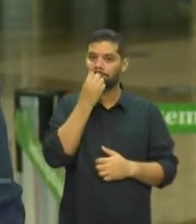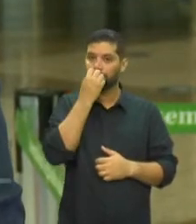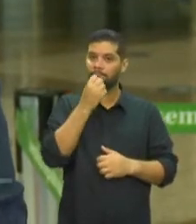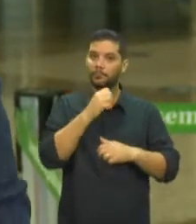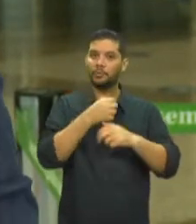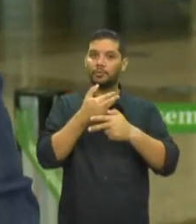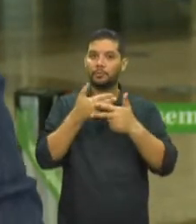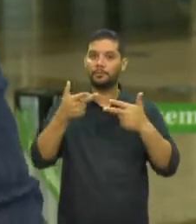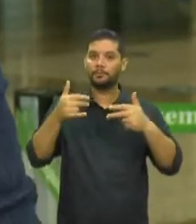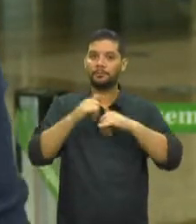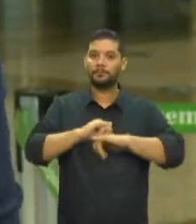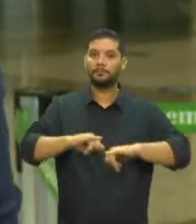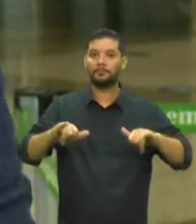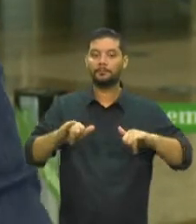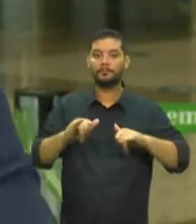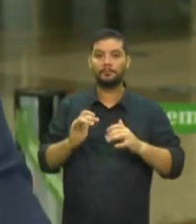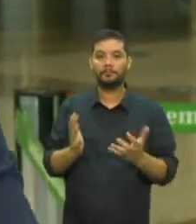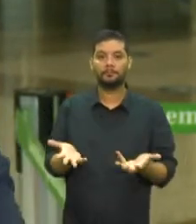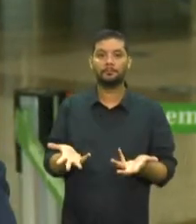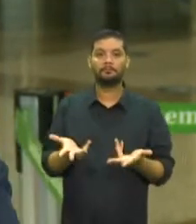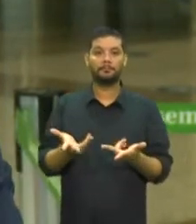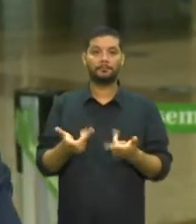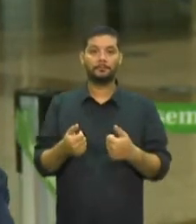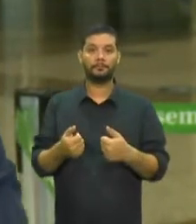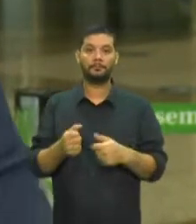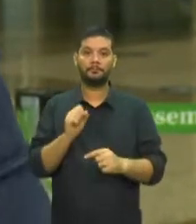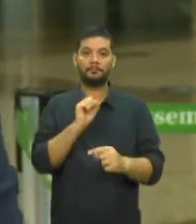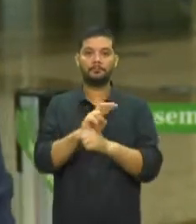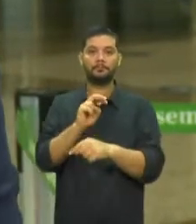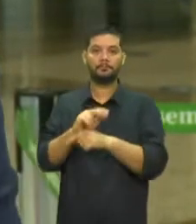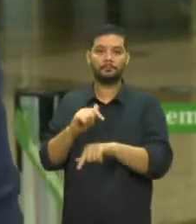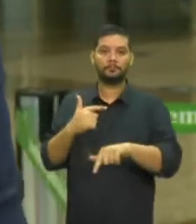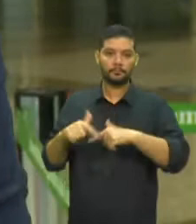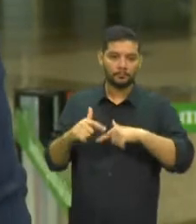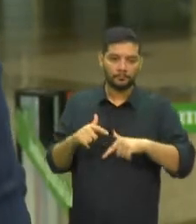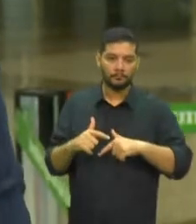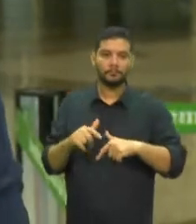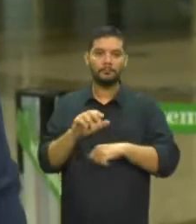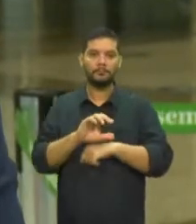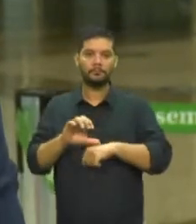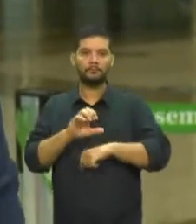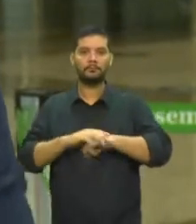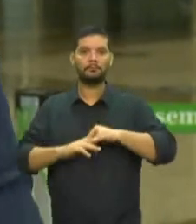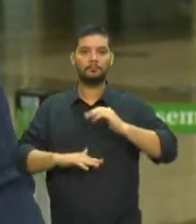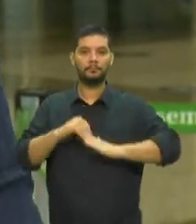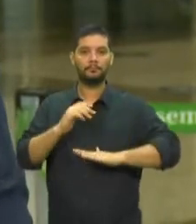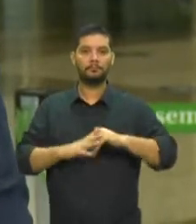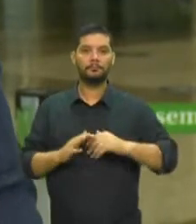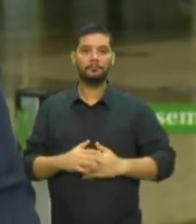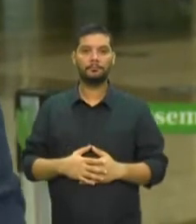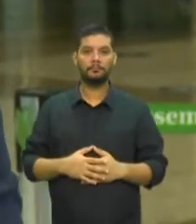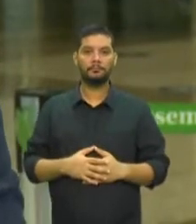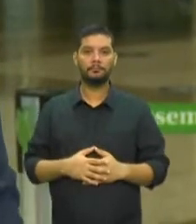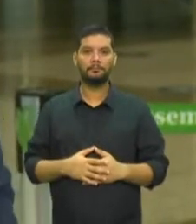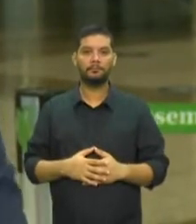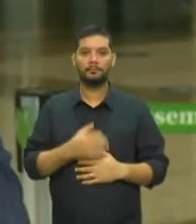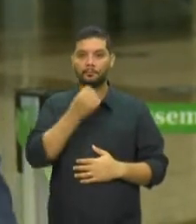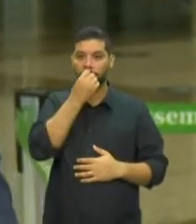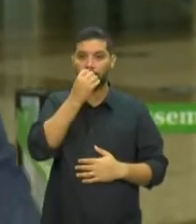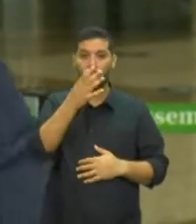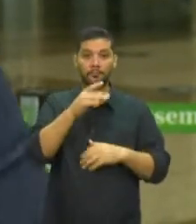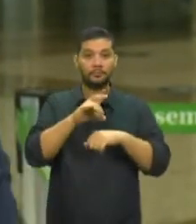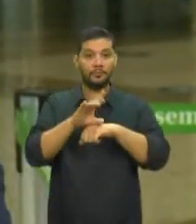gente vai falar sobre qualificação, mercado de trabalho, cursos profissionalizantes. Boas dicas